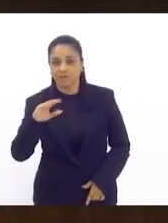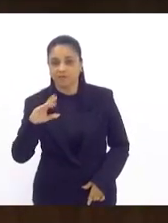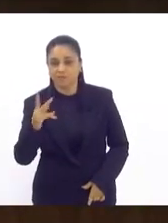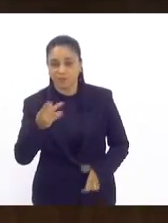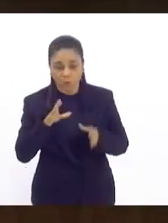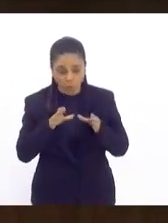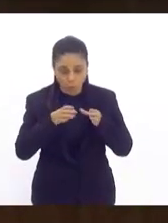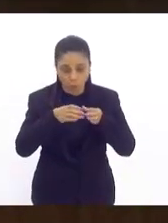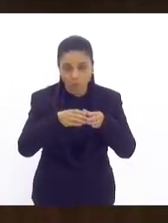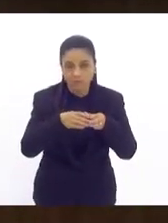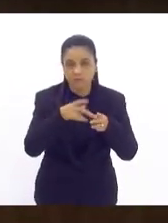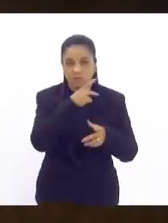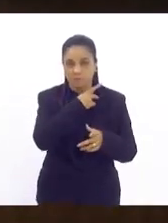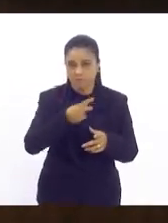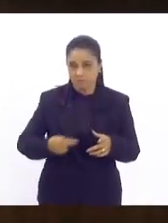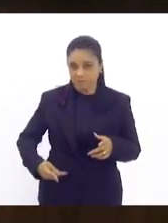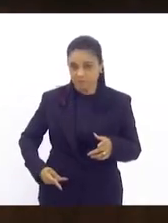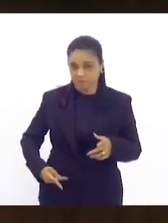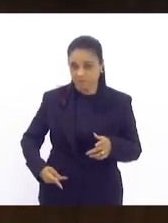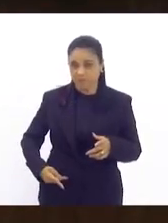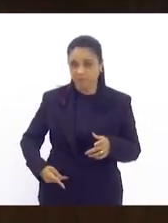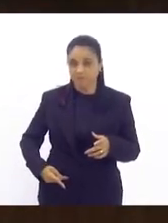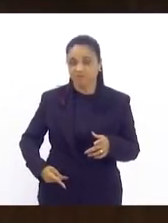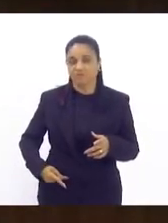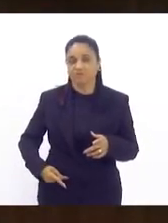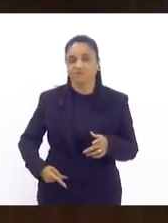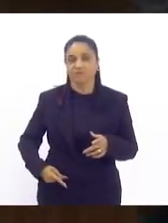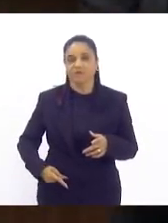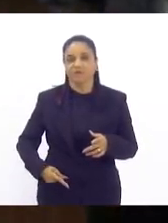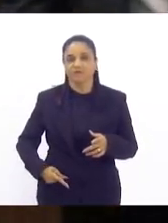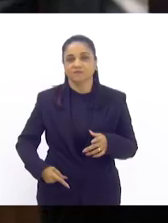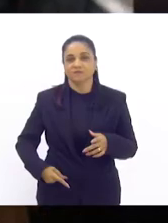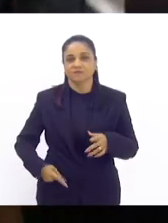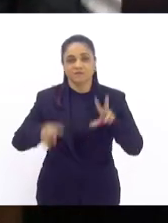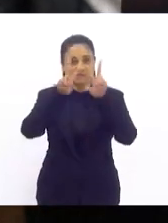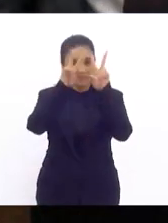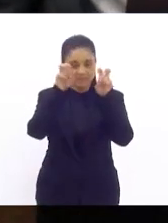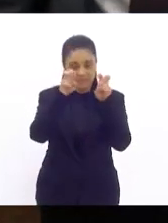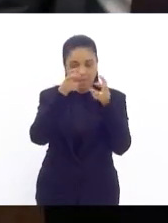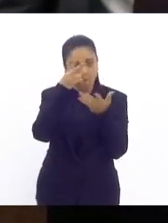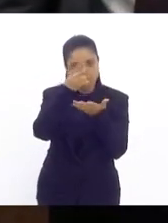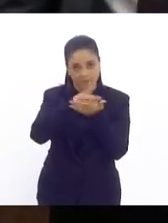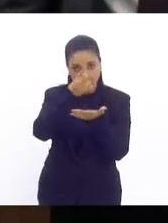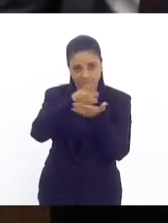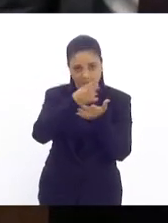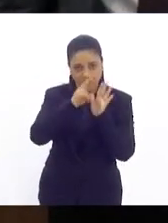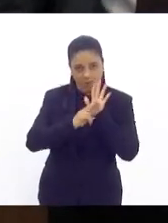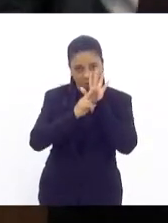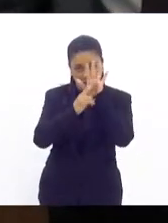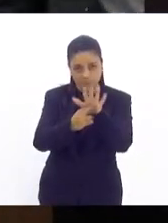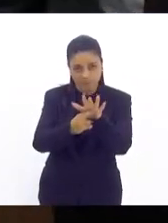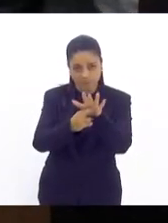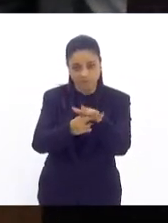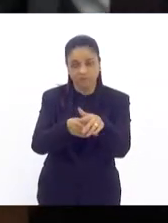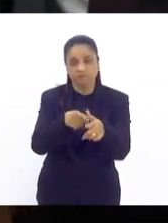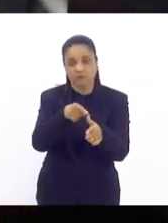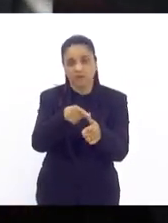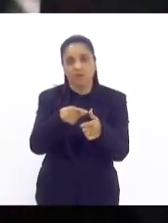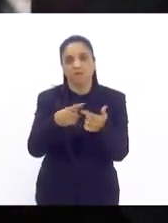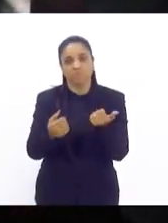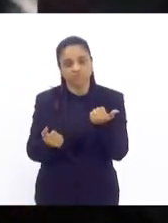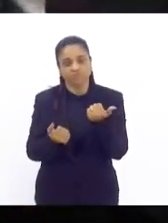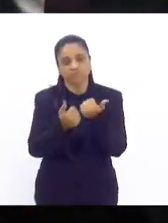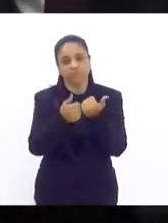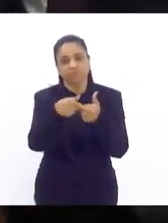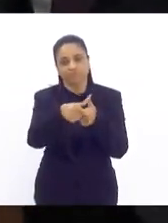diz respeito à ao que nós estamos nesse Manifesto para ser o qual autor desse